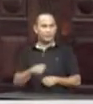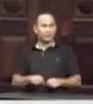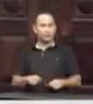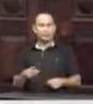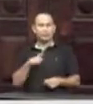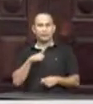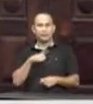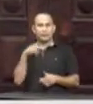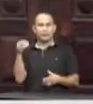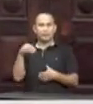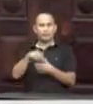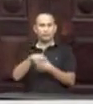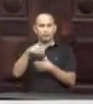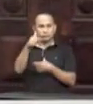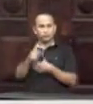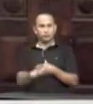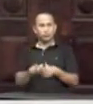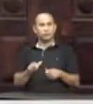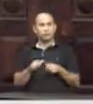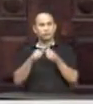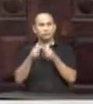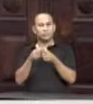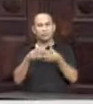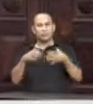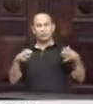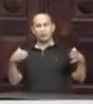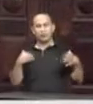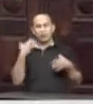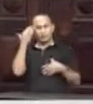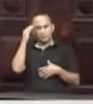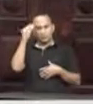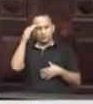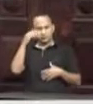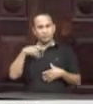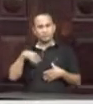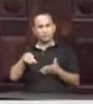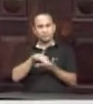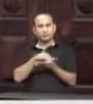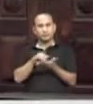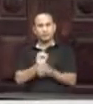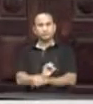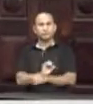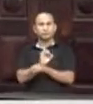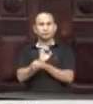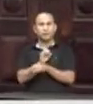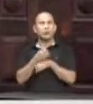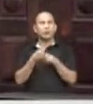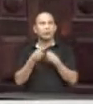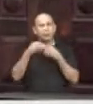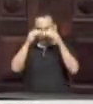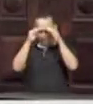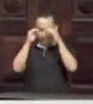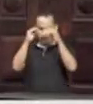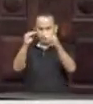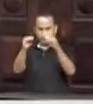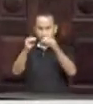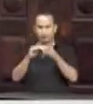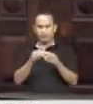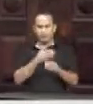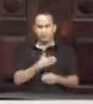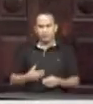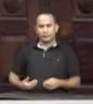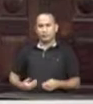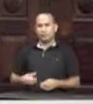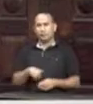votos remotamente com a ampla maioria dos conselheiros, sendo secretário de Estado, obedecendo ao patrão, o governador